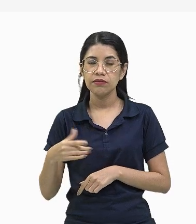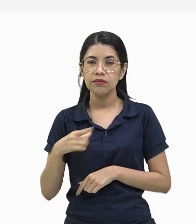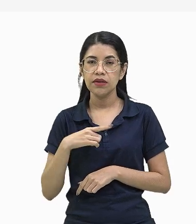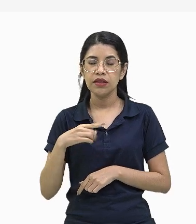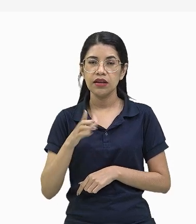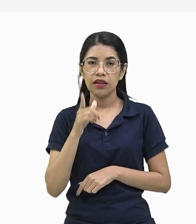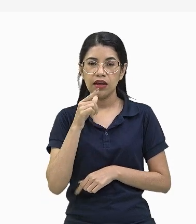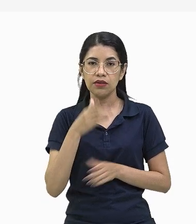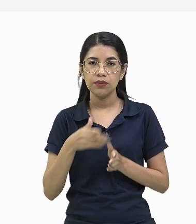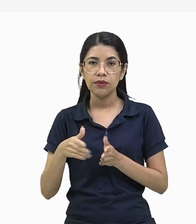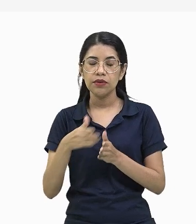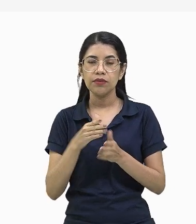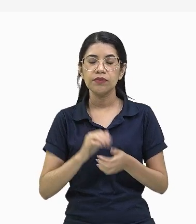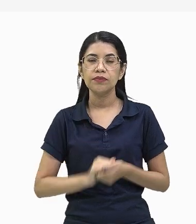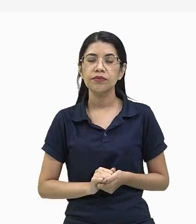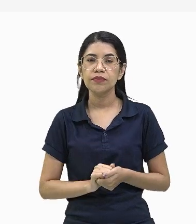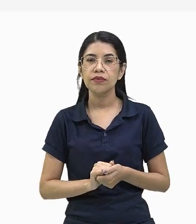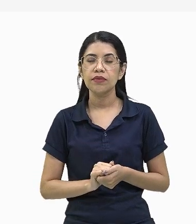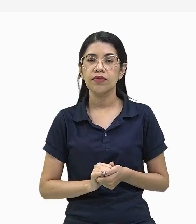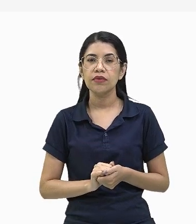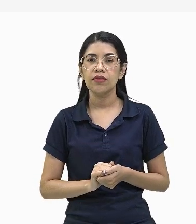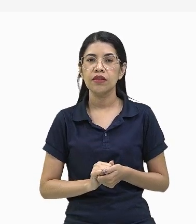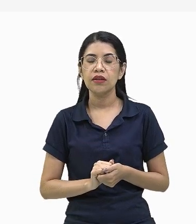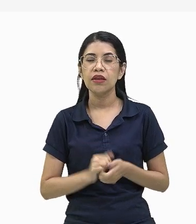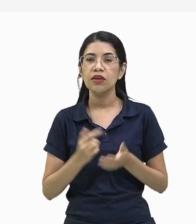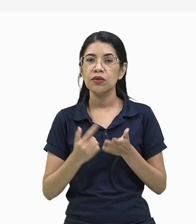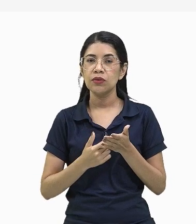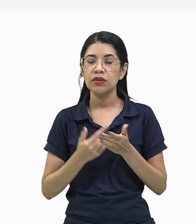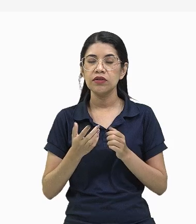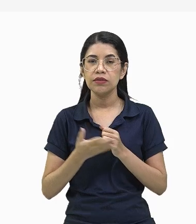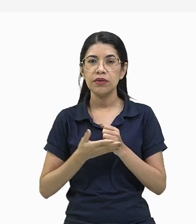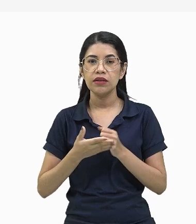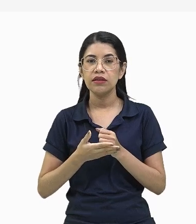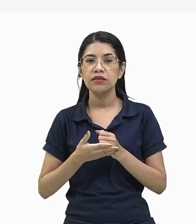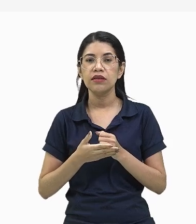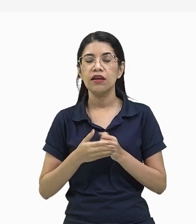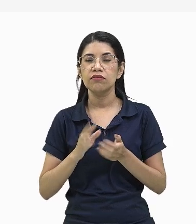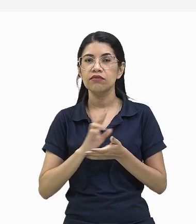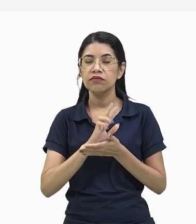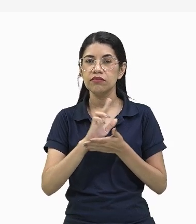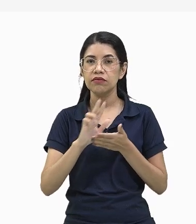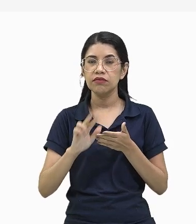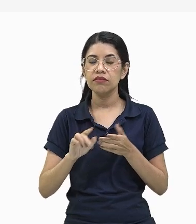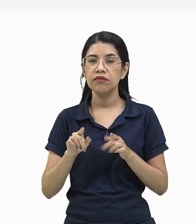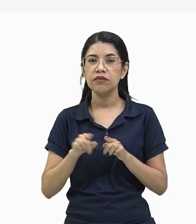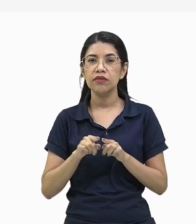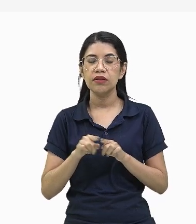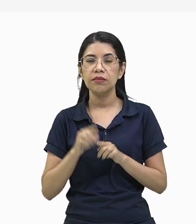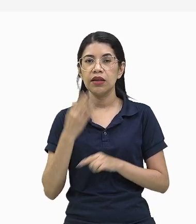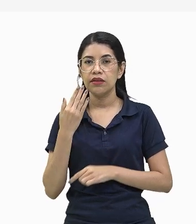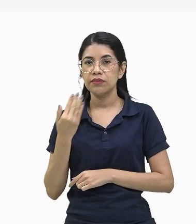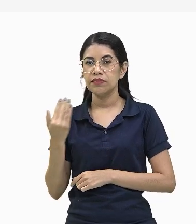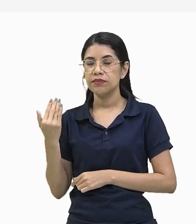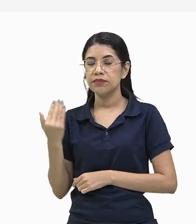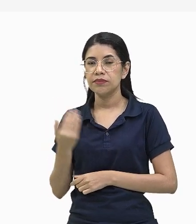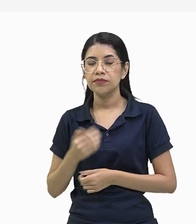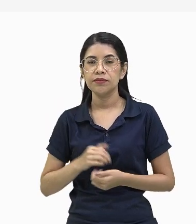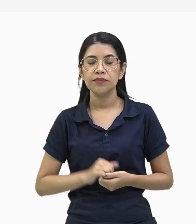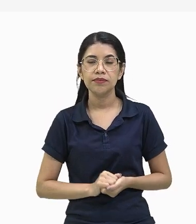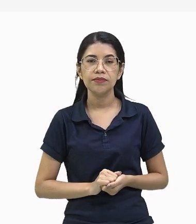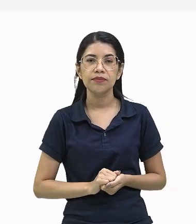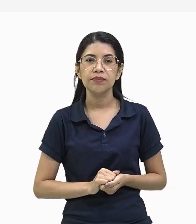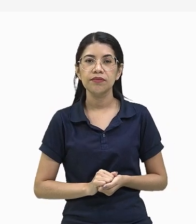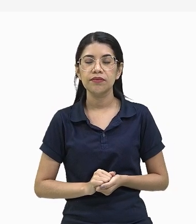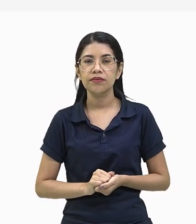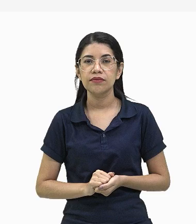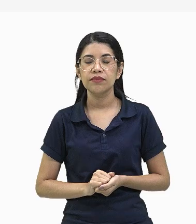as referências, que é José Mariano Amabis, também Gilberto Rodrigues Marto,